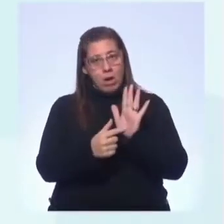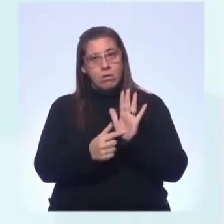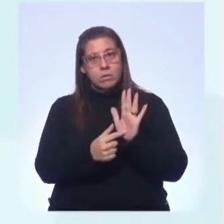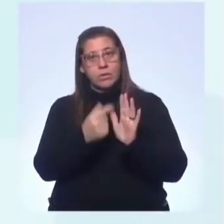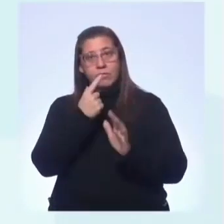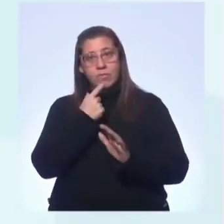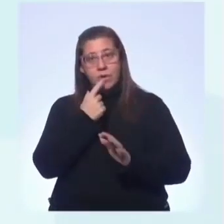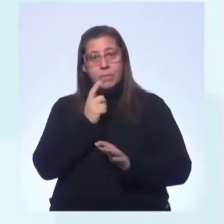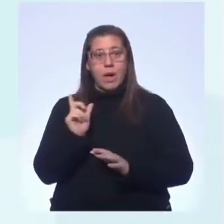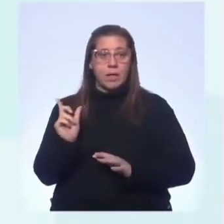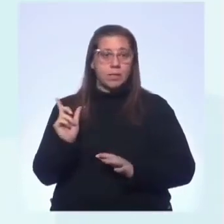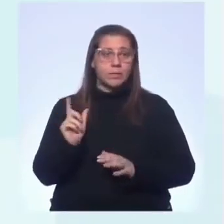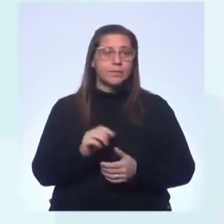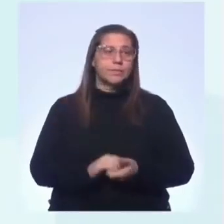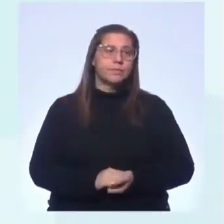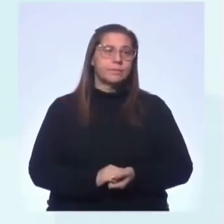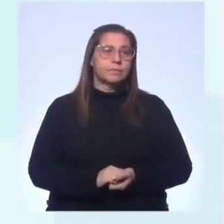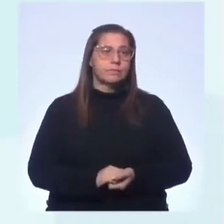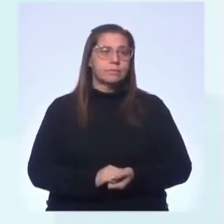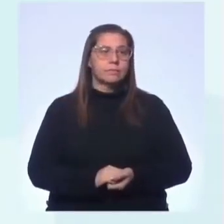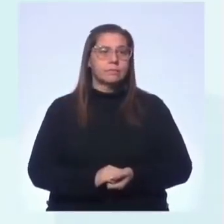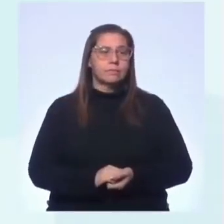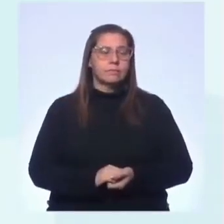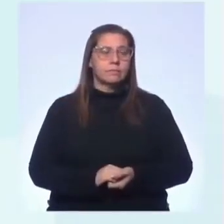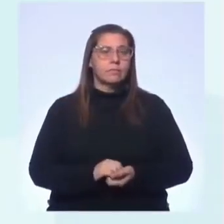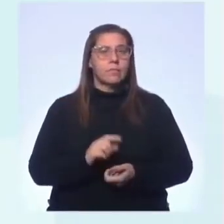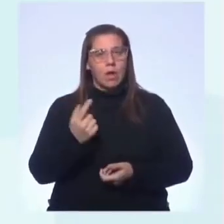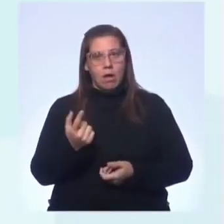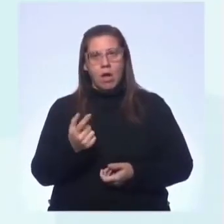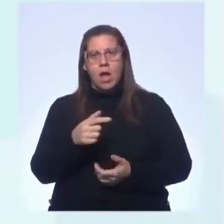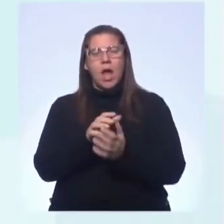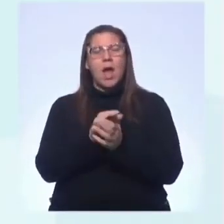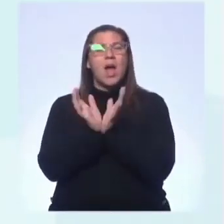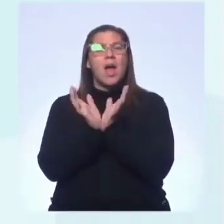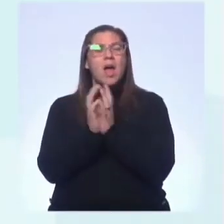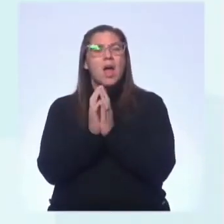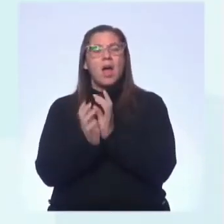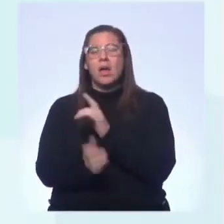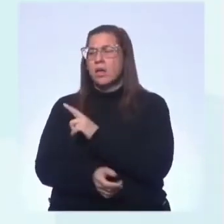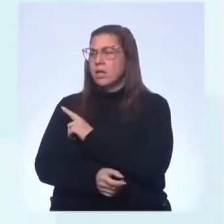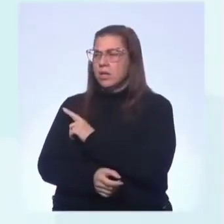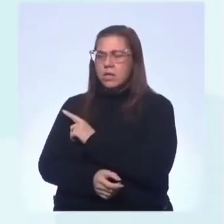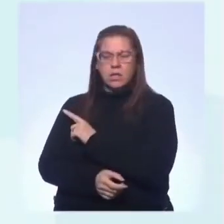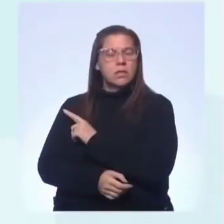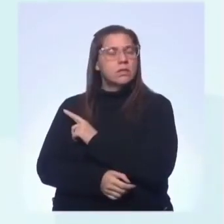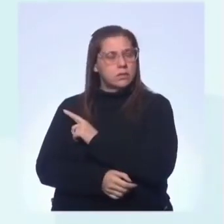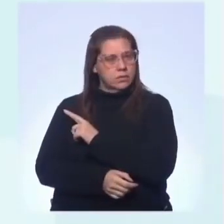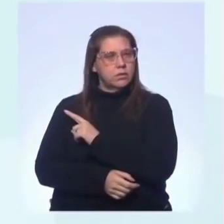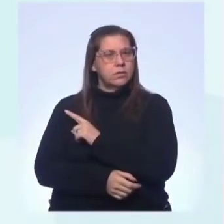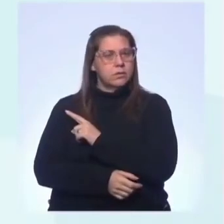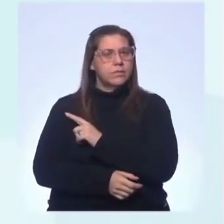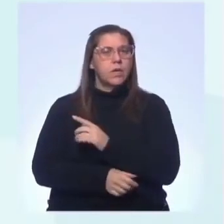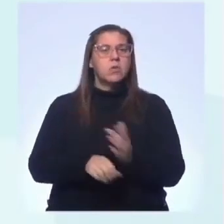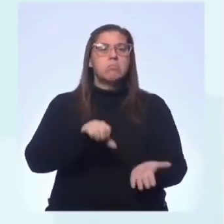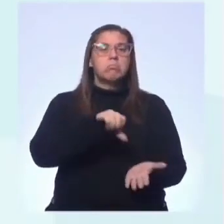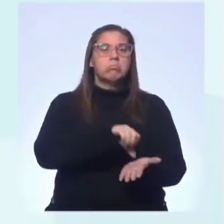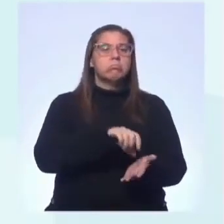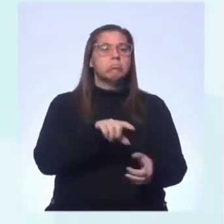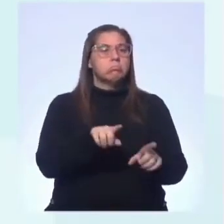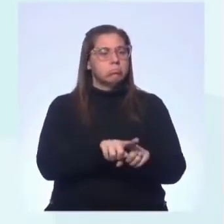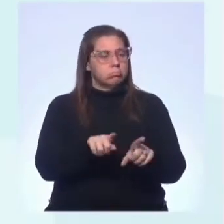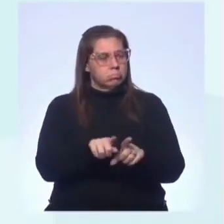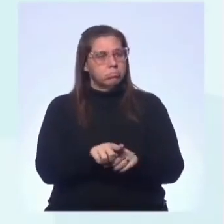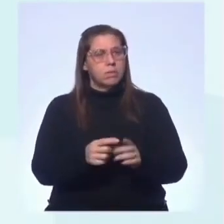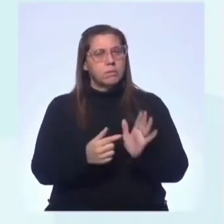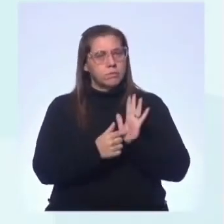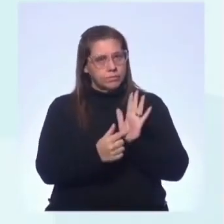deslocamento. Vamos lá para a próxima, aqui nós vamos ver a região metropolitana de Recife. Então nós temos a região metropolitana de Recife, que